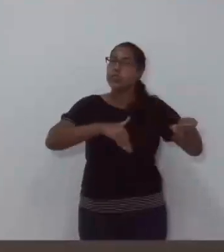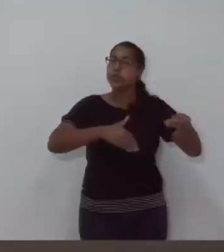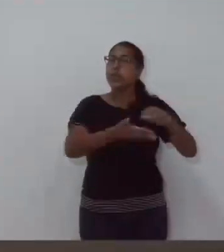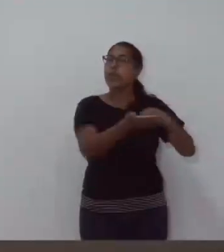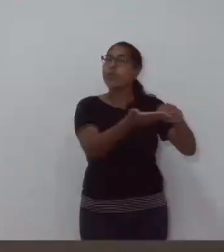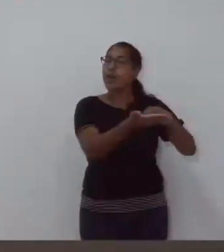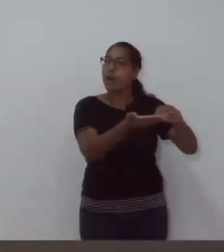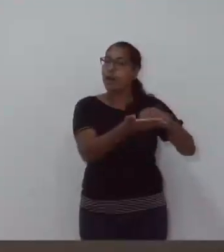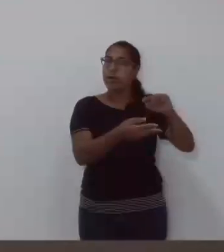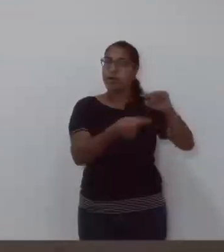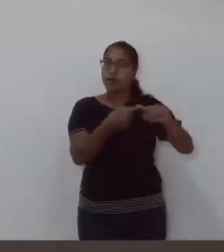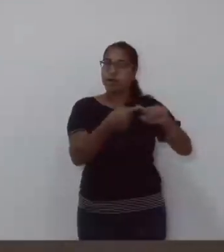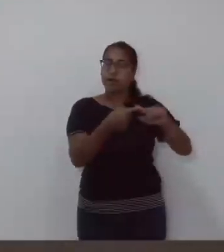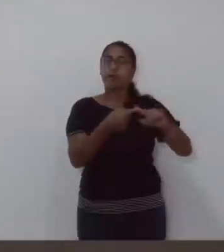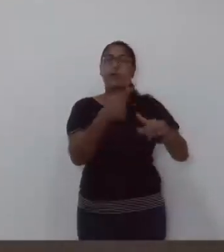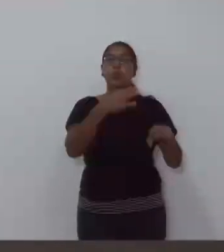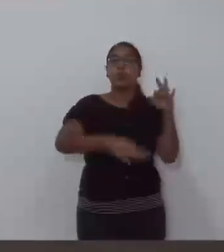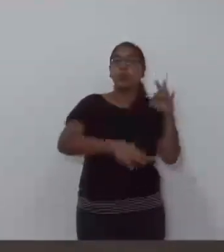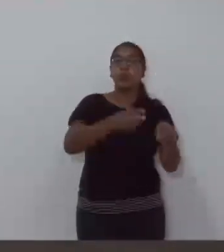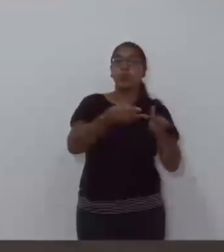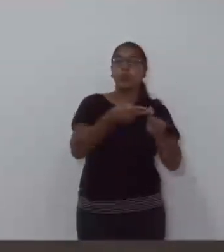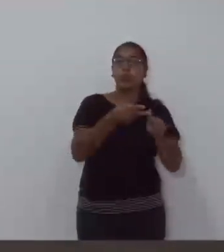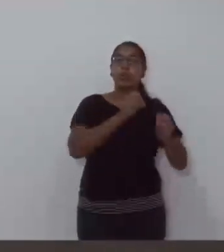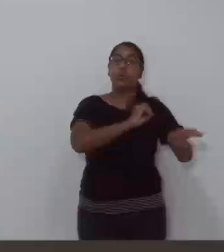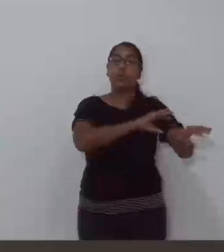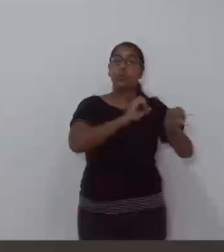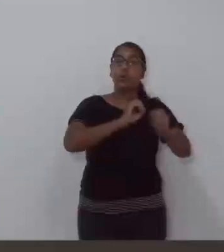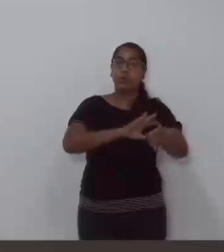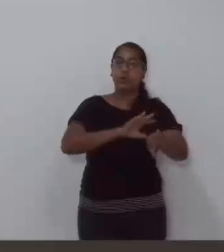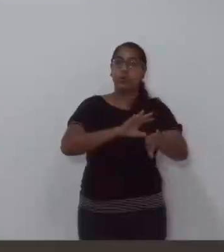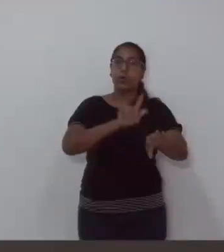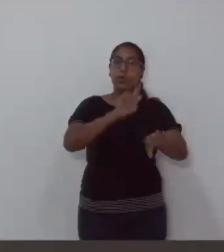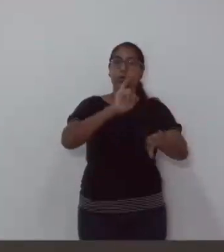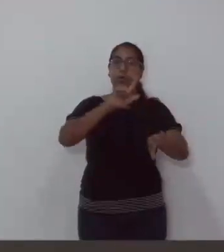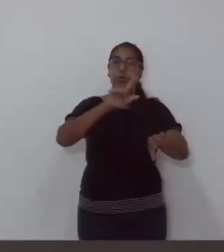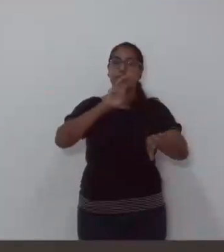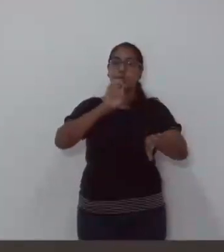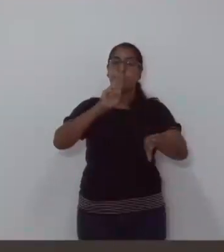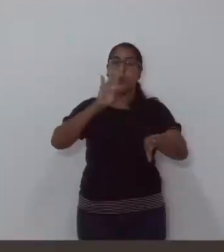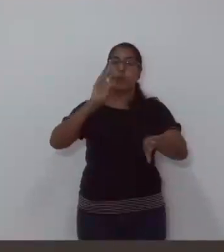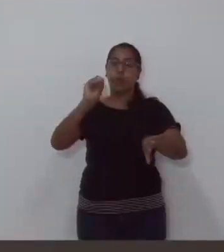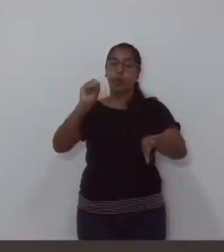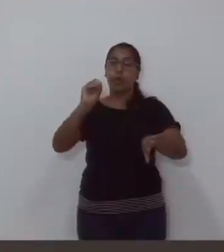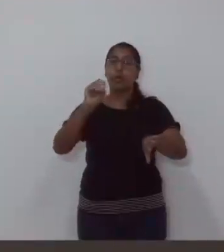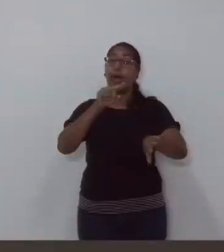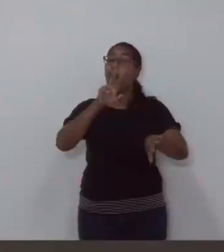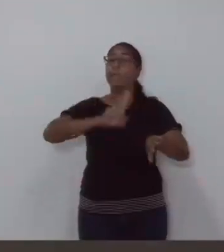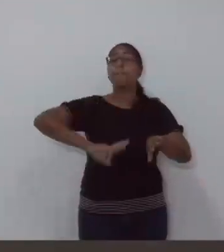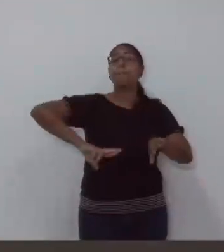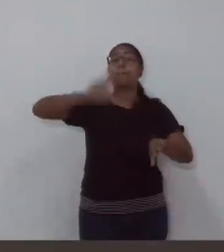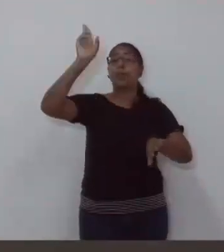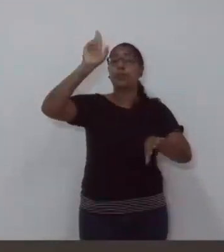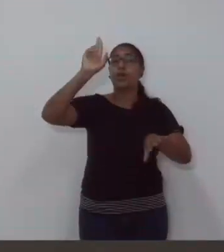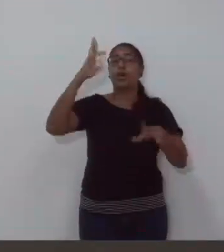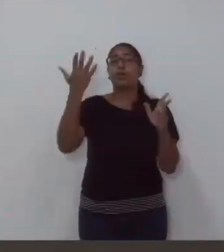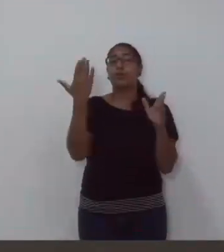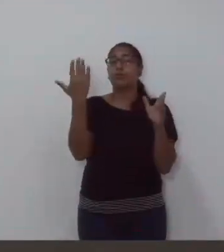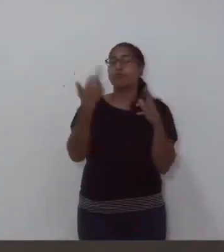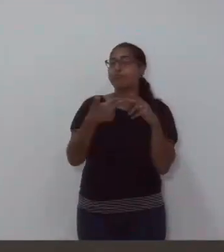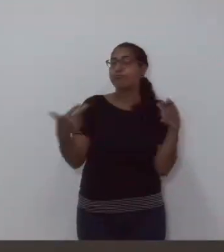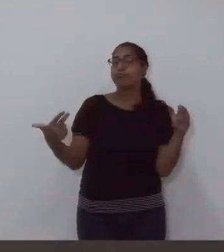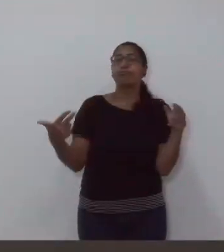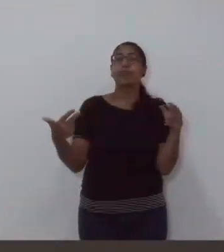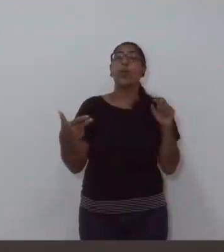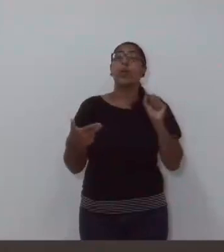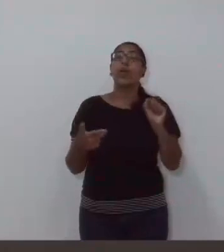o secretário jurídico, secretário de Educação, Gilberto Lorenzon, né, que é o responsável da pasta, sobre